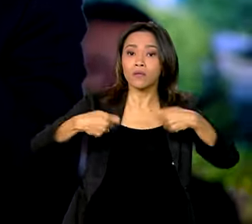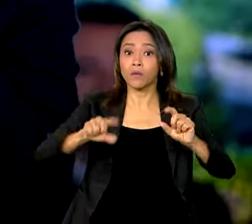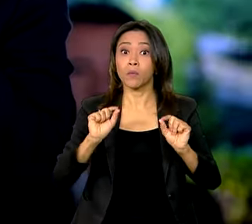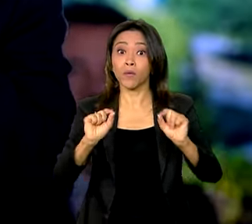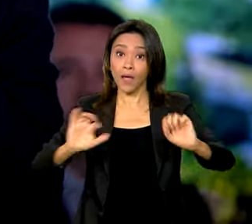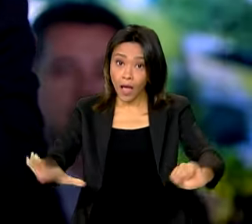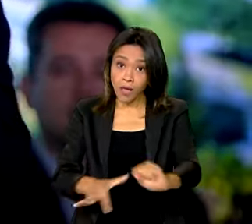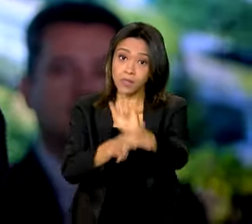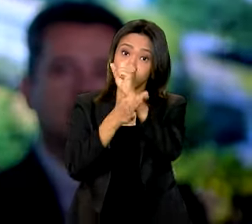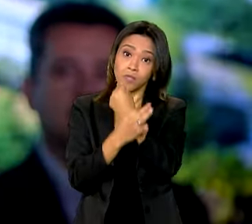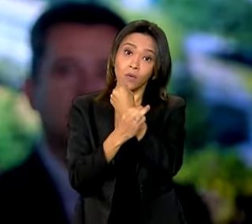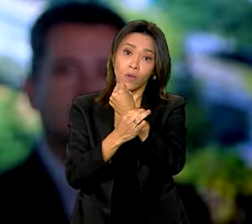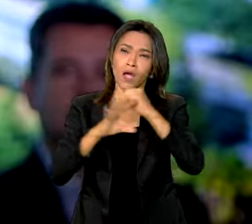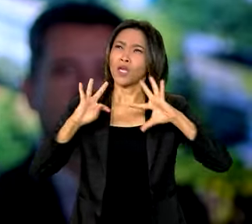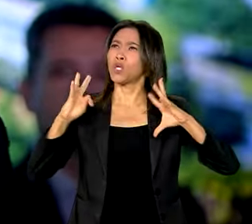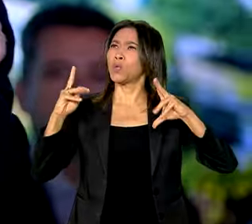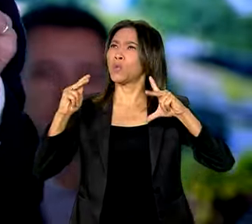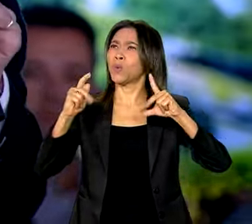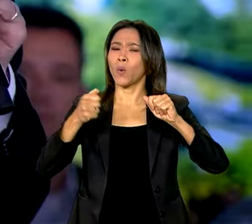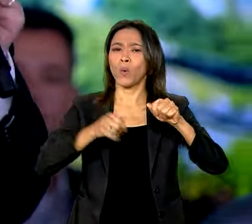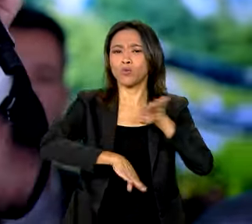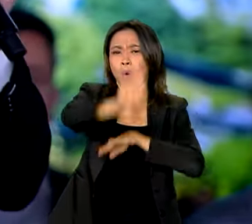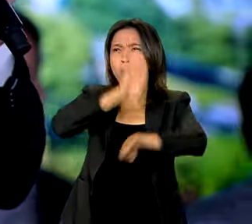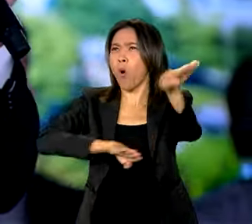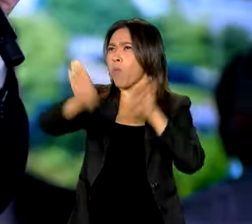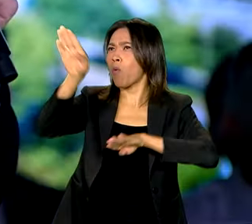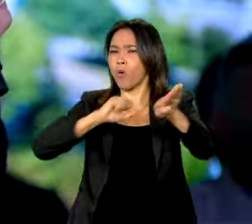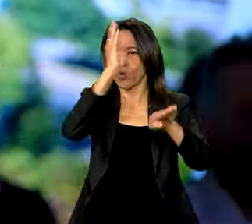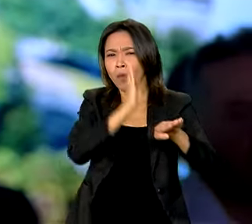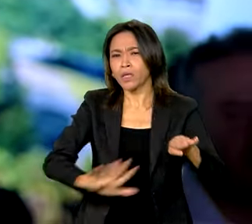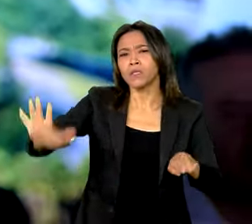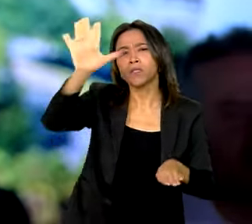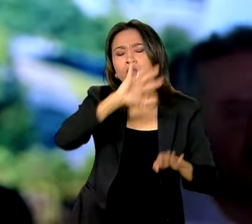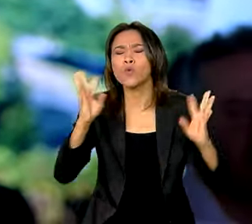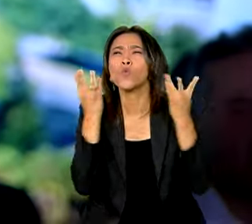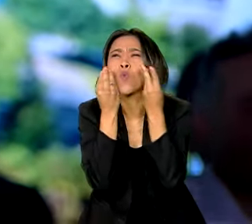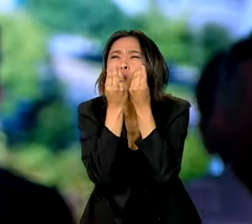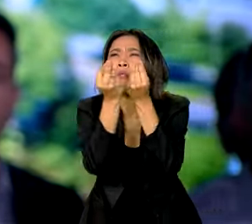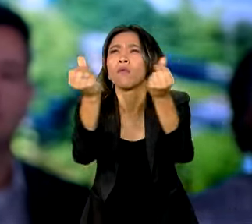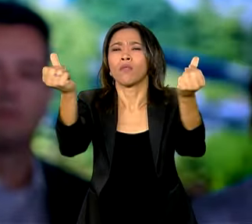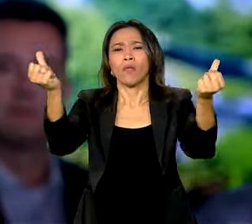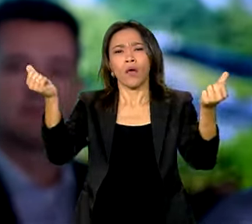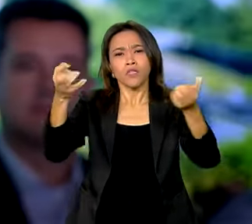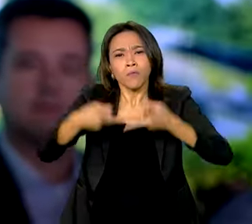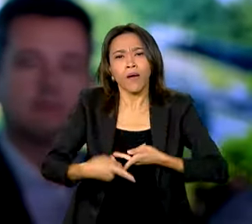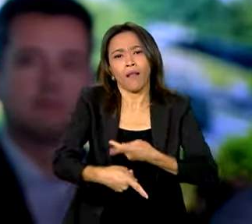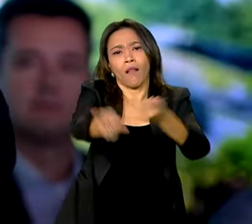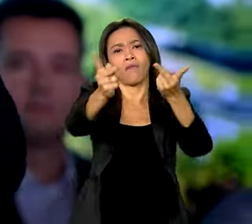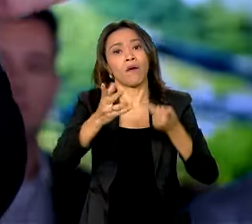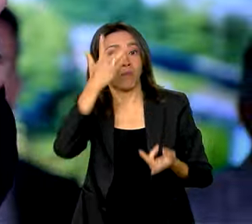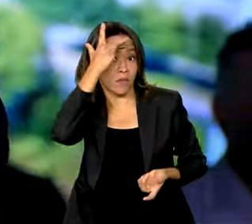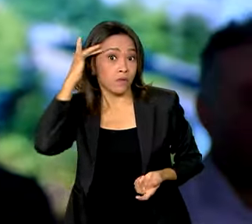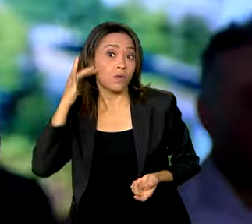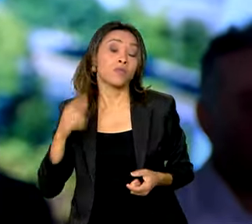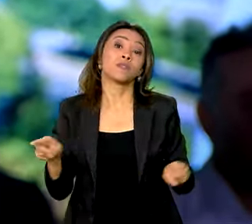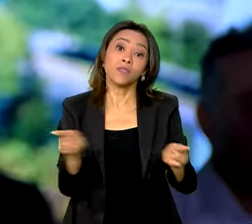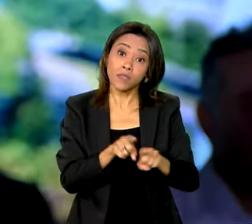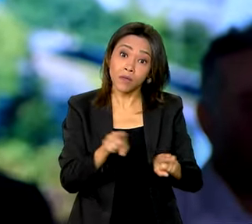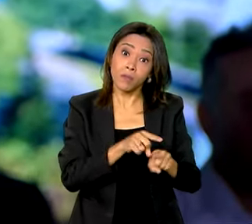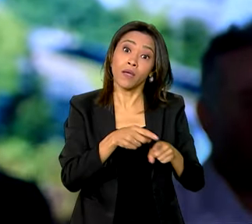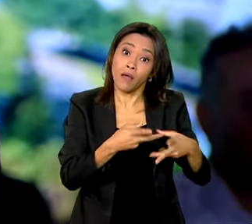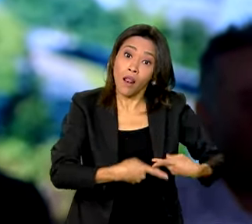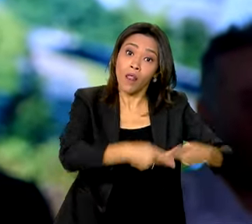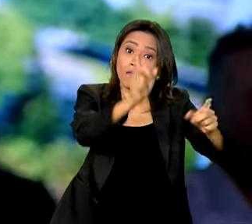todas as rodovias neste país estejam em qualidade para transportar gente e transportar